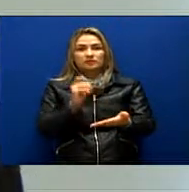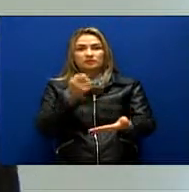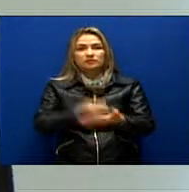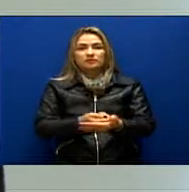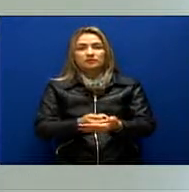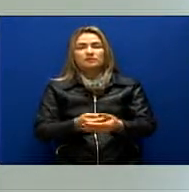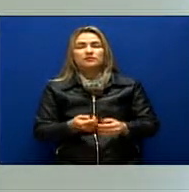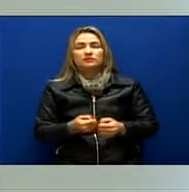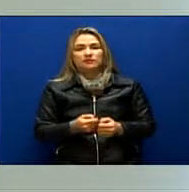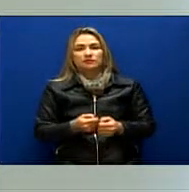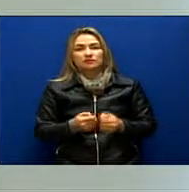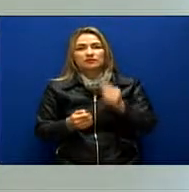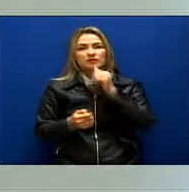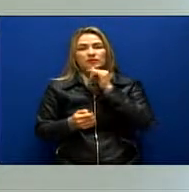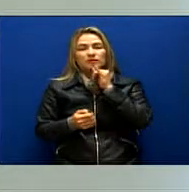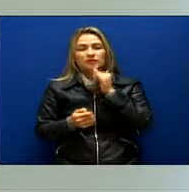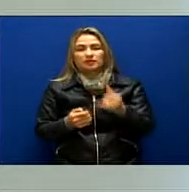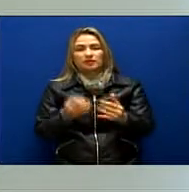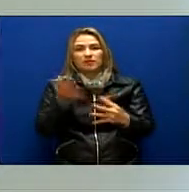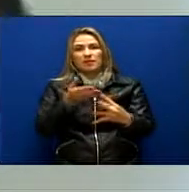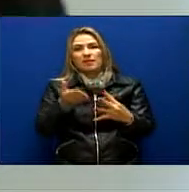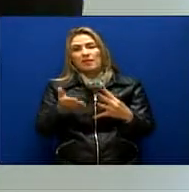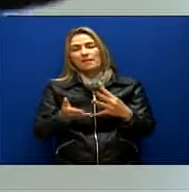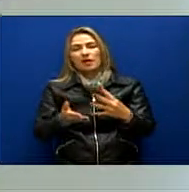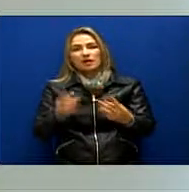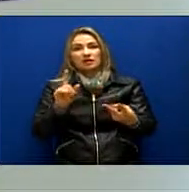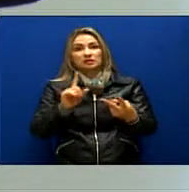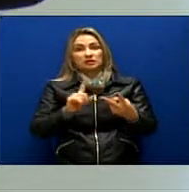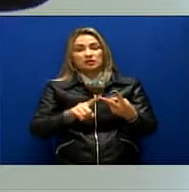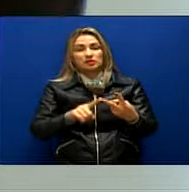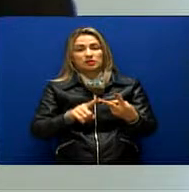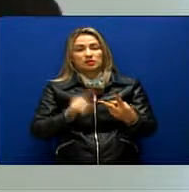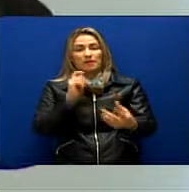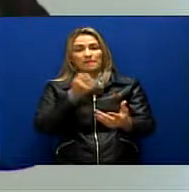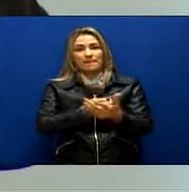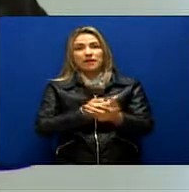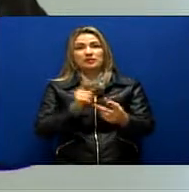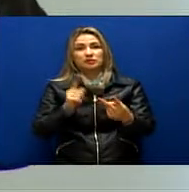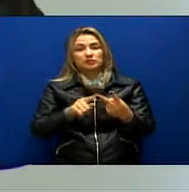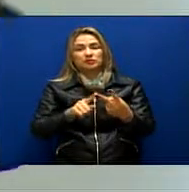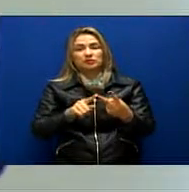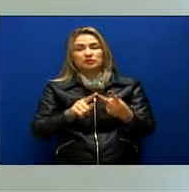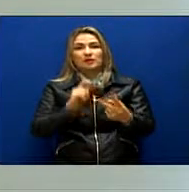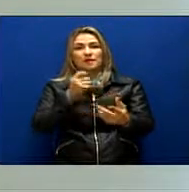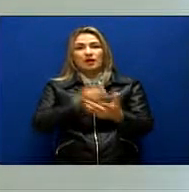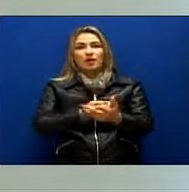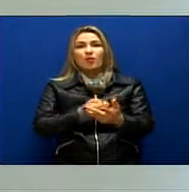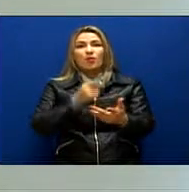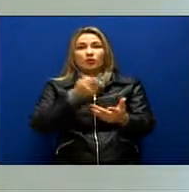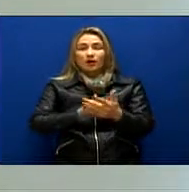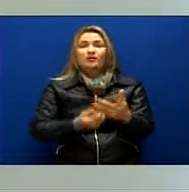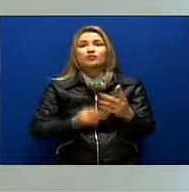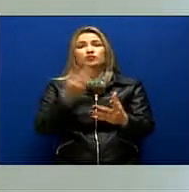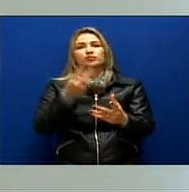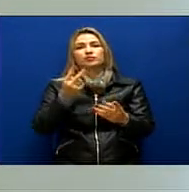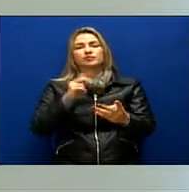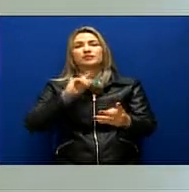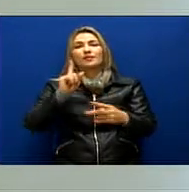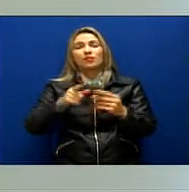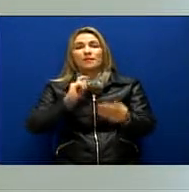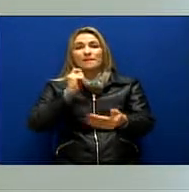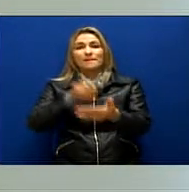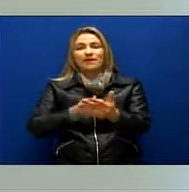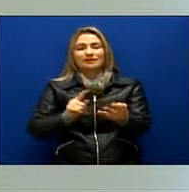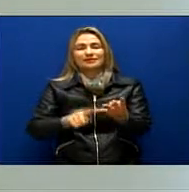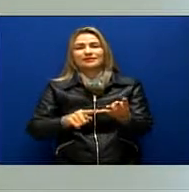exemplo, a pessoa pagou duas vezes a segunda parcela e depois partiu para a quarta. No final